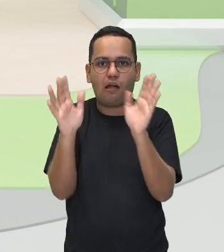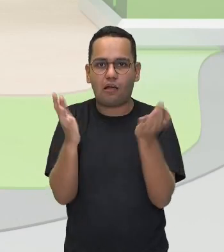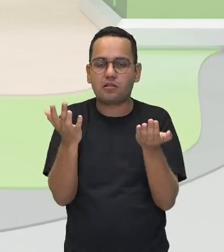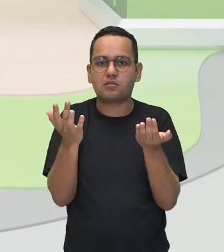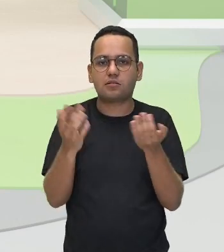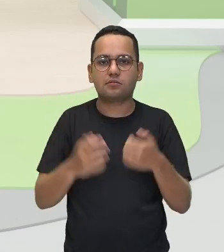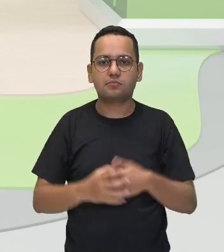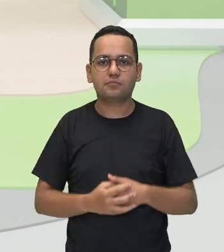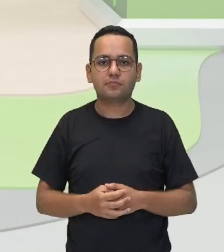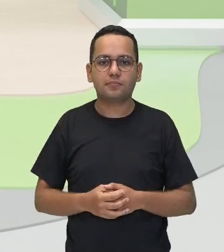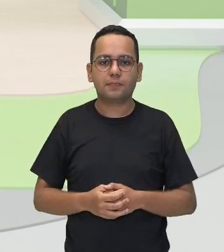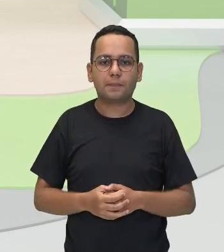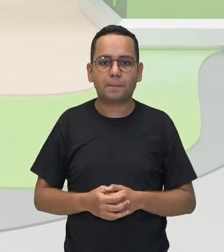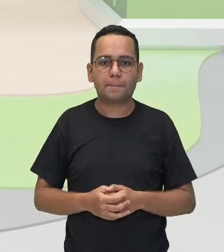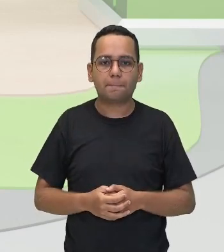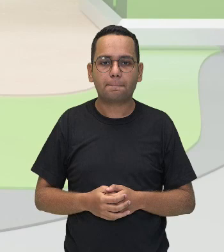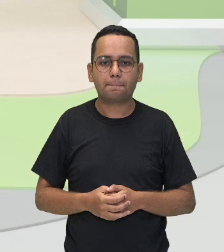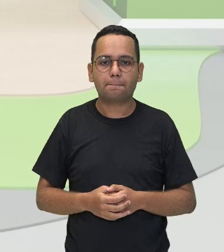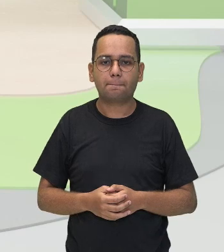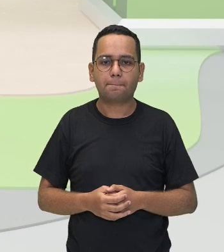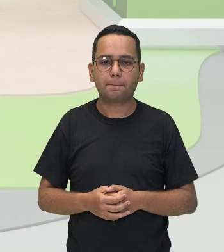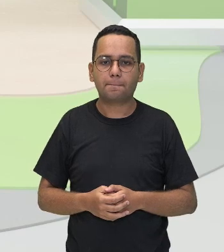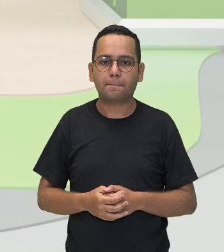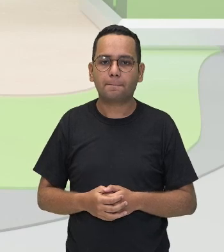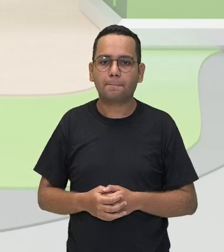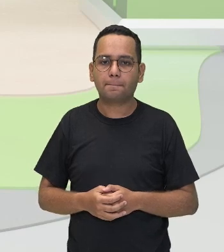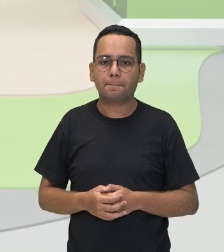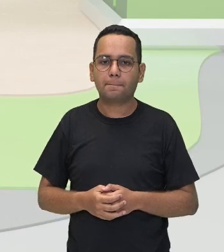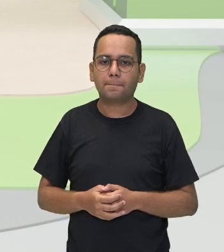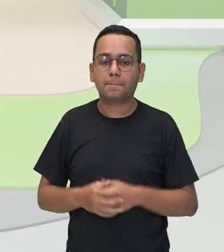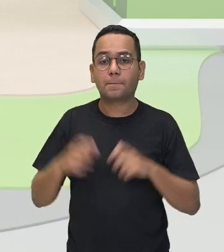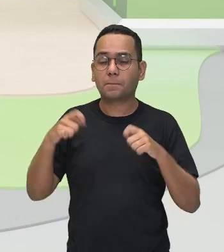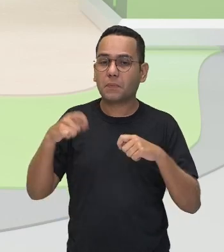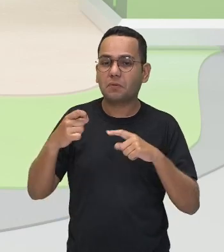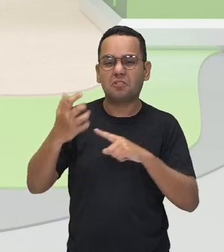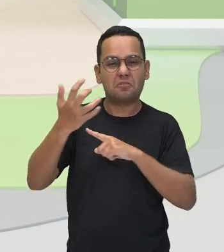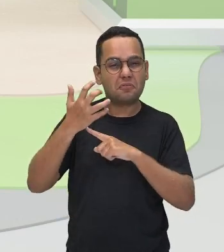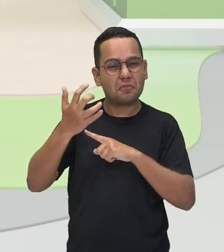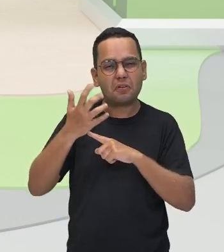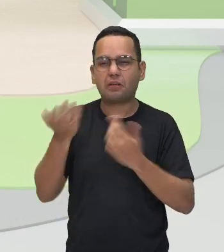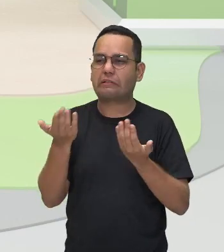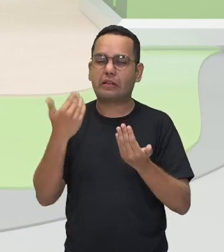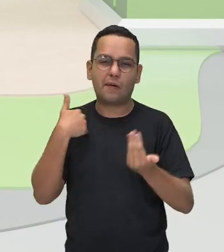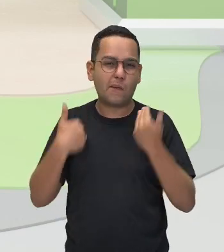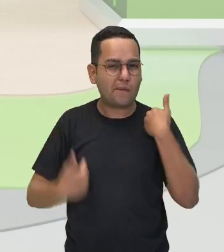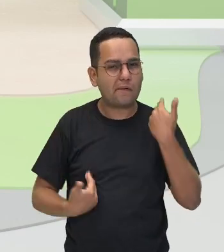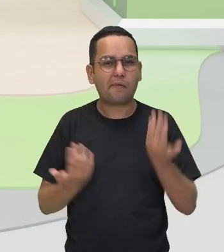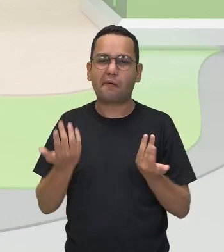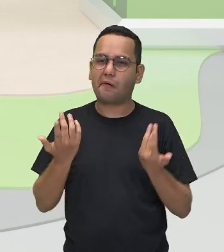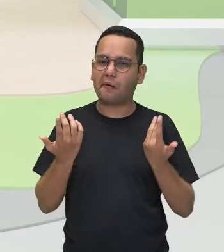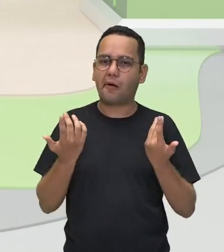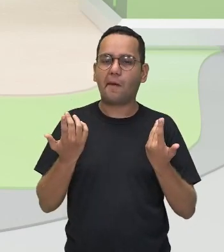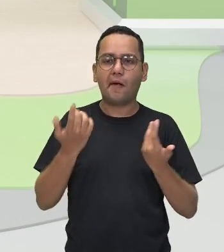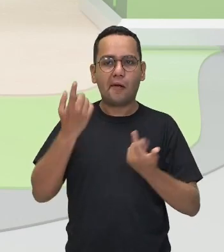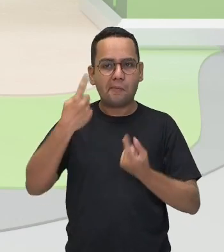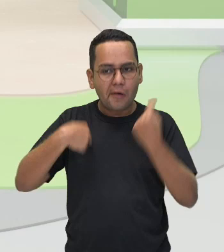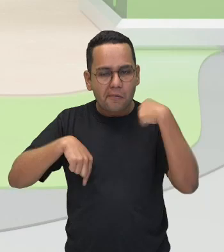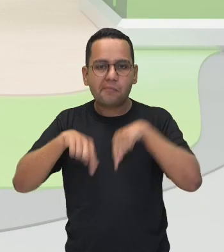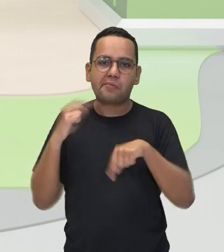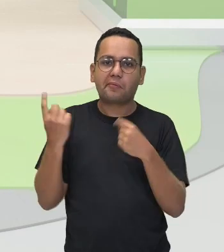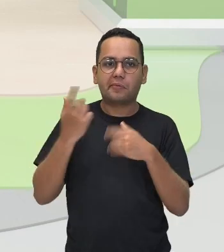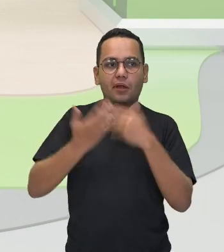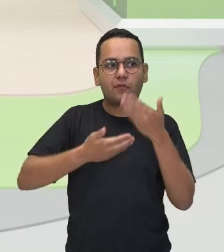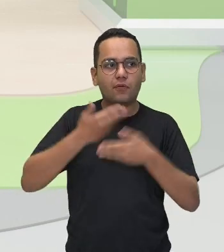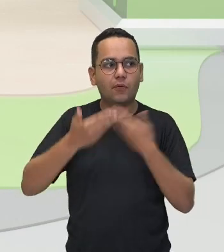atmosfera. Ela pode ali ter contato com o nosso corpo, com o nosso organismo e nos causar